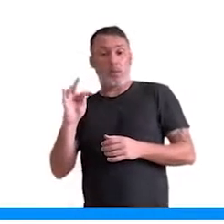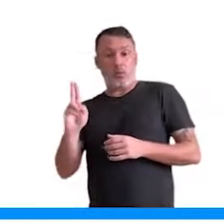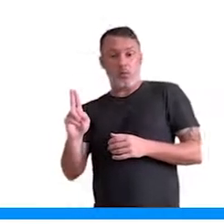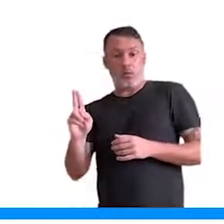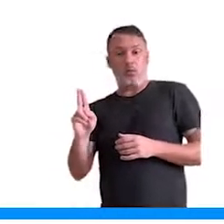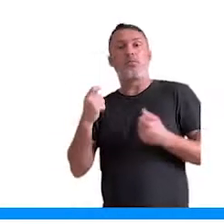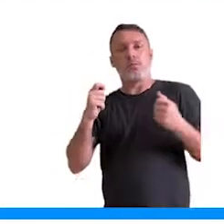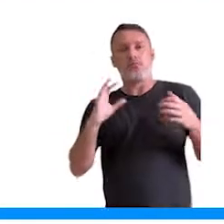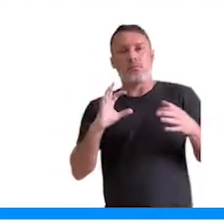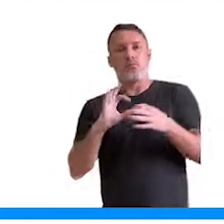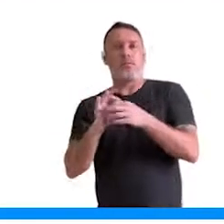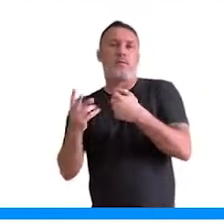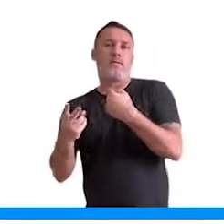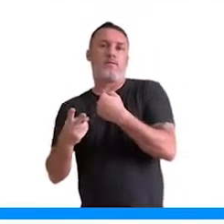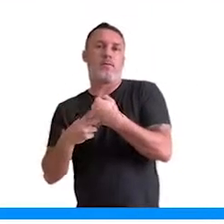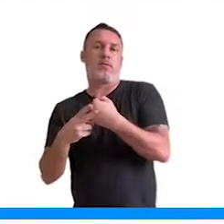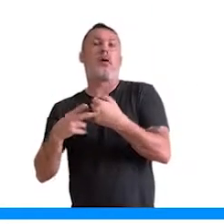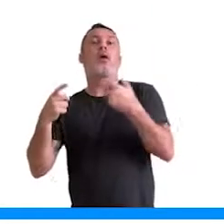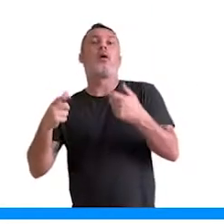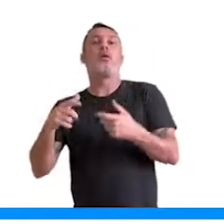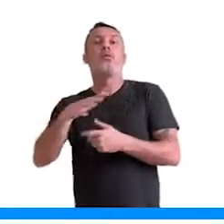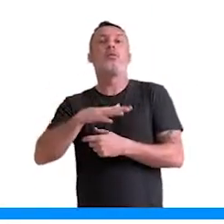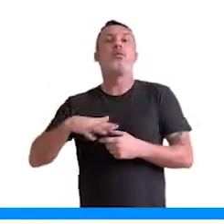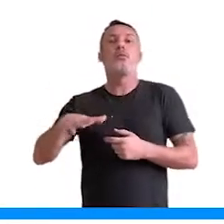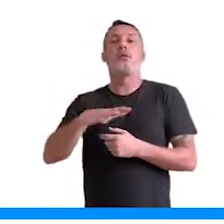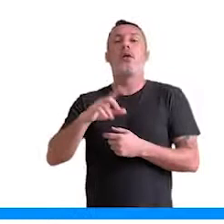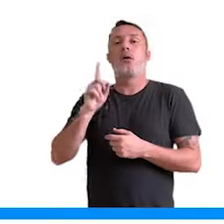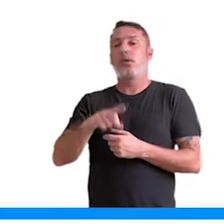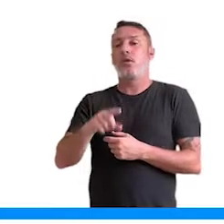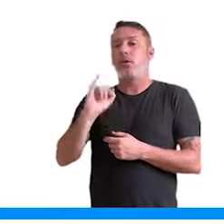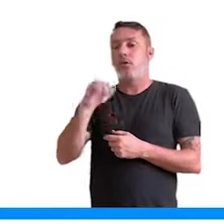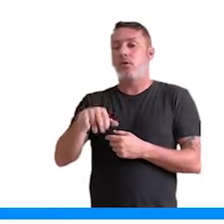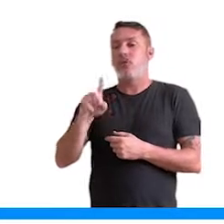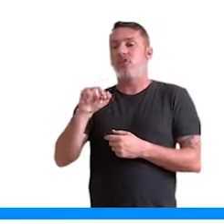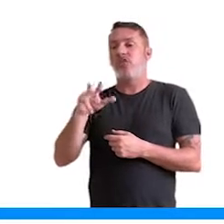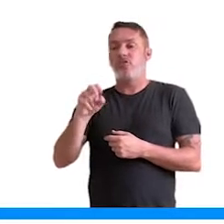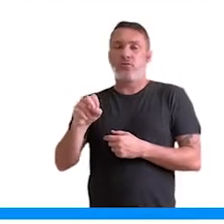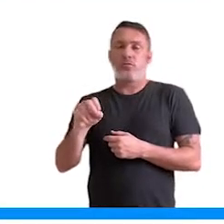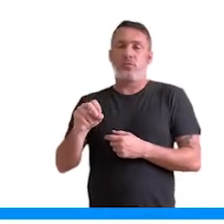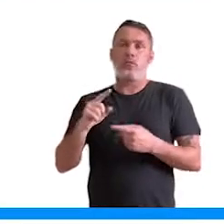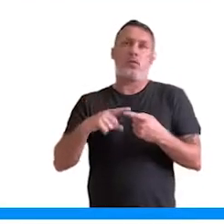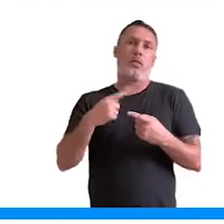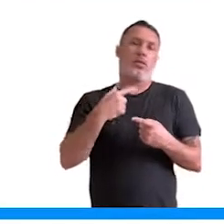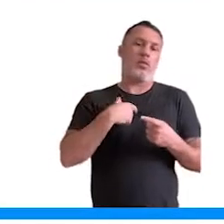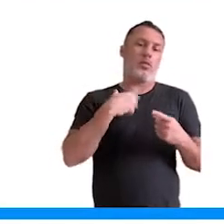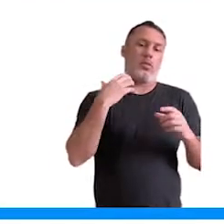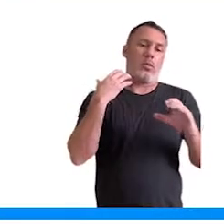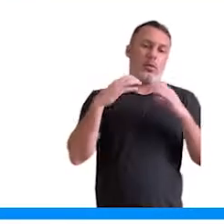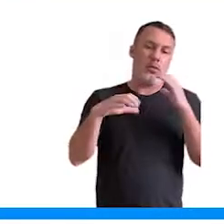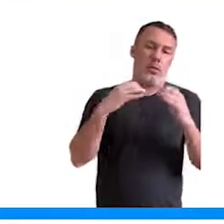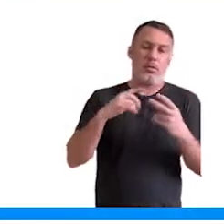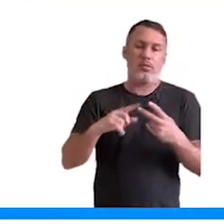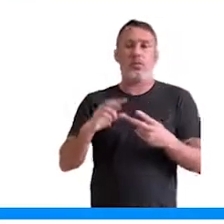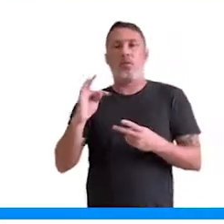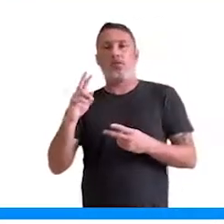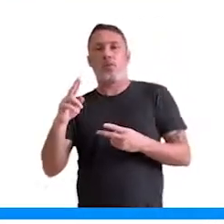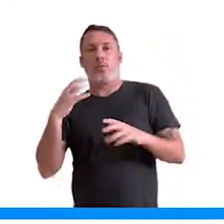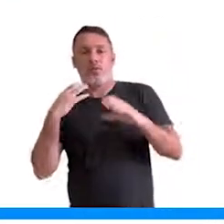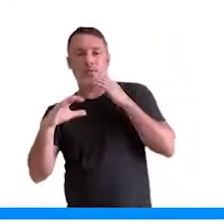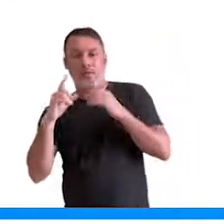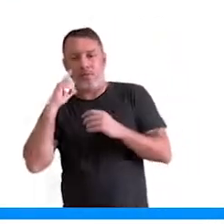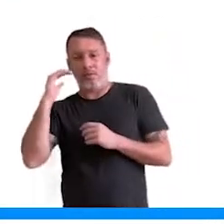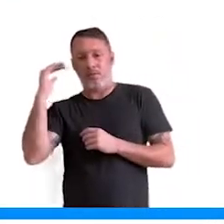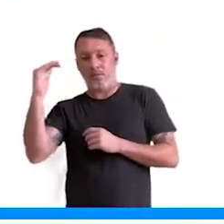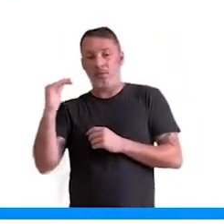tu, a gente precisa conjugar o verbo no indicativo, no presente do indicativo. Então, eu canto, tu